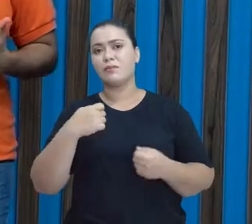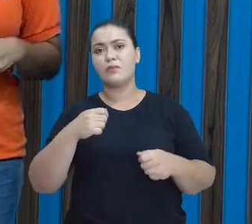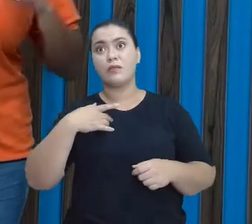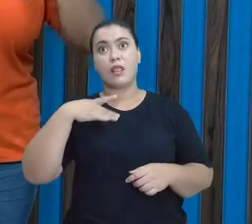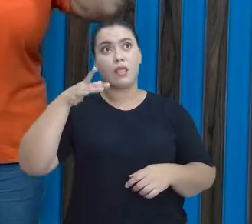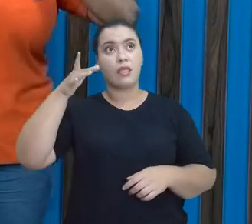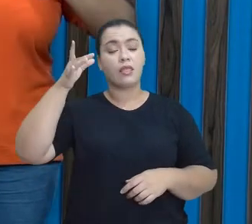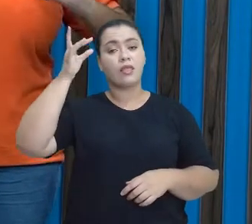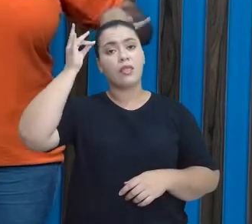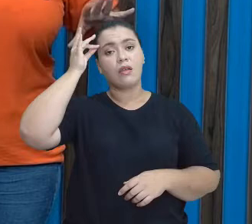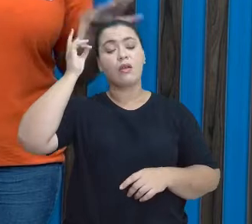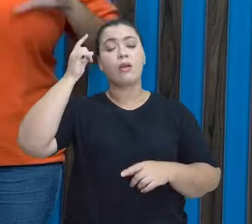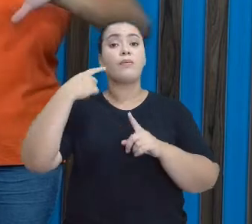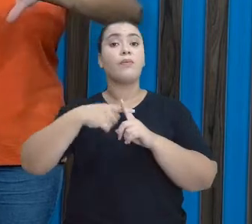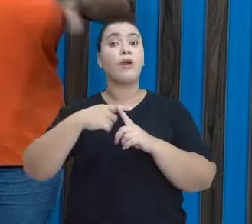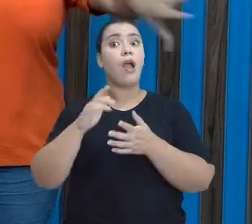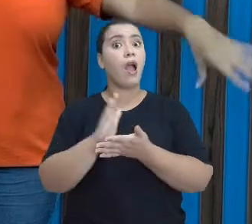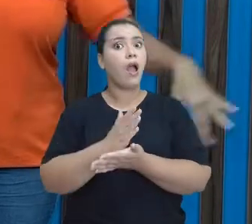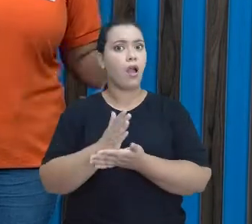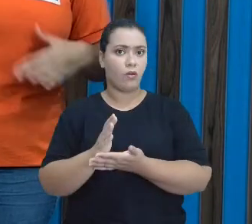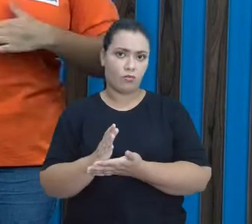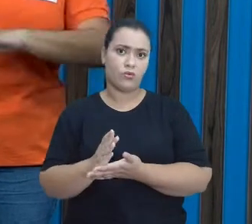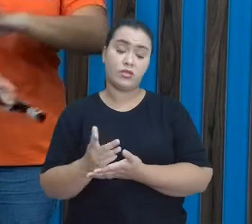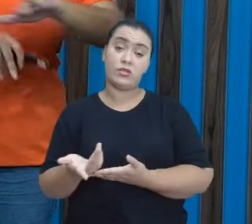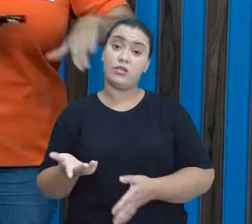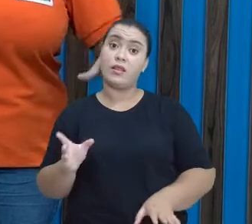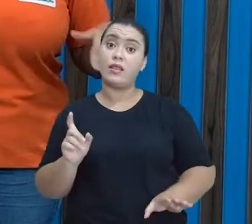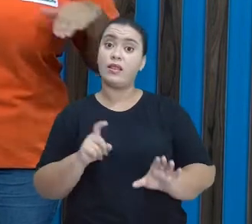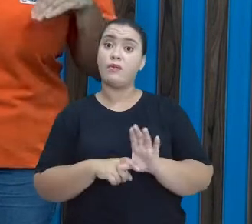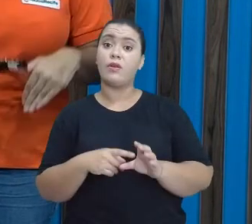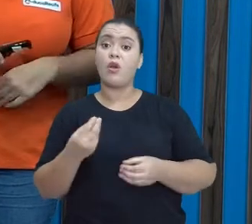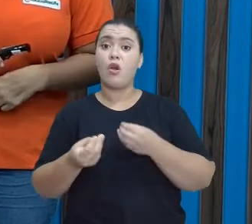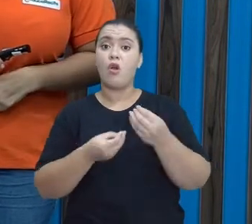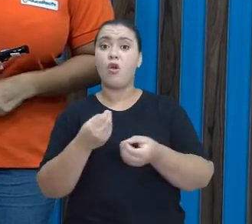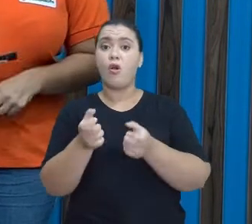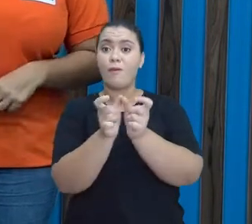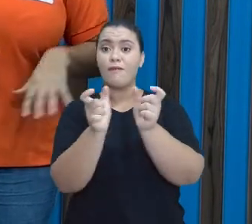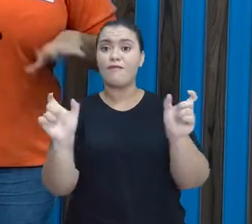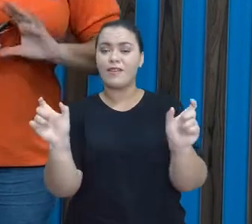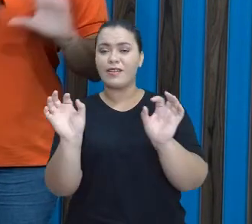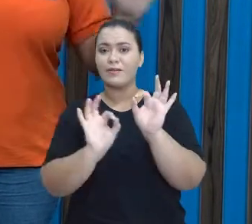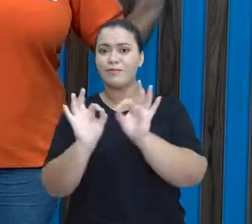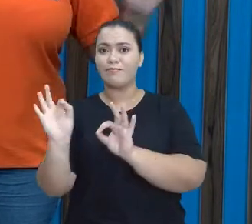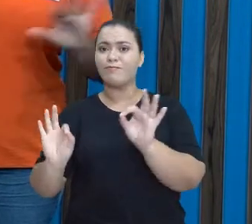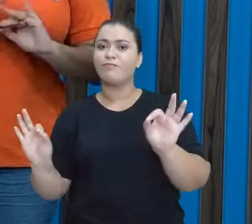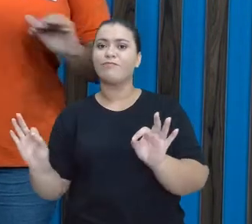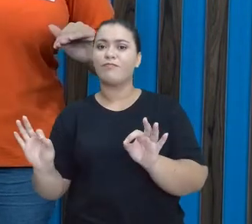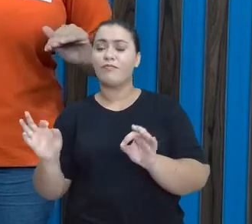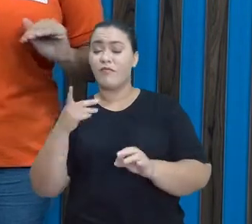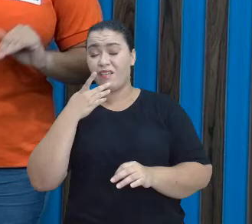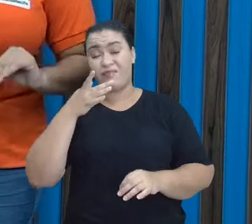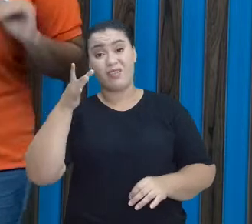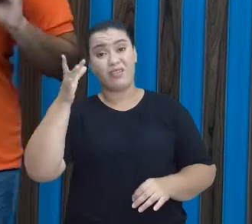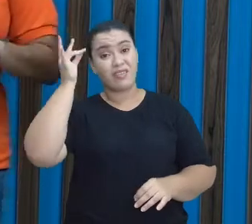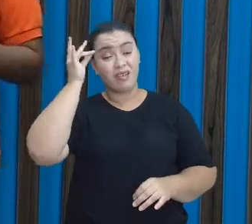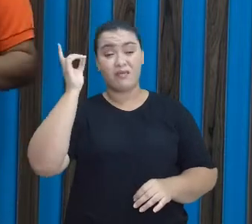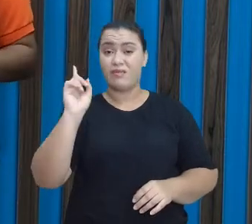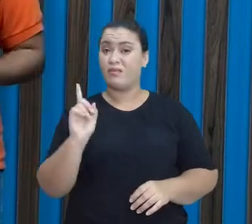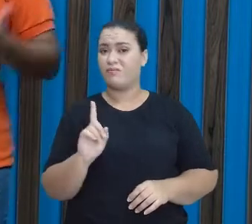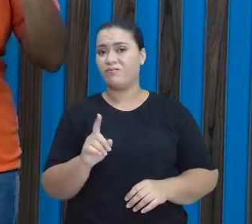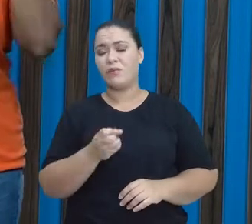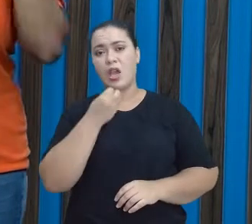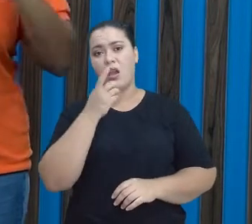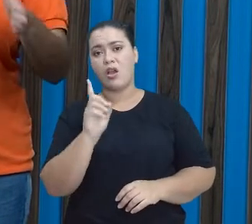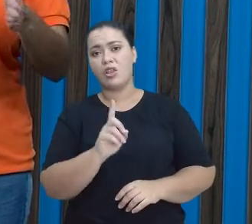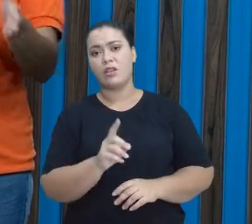decorar. Porque em algumas situações, a depender de como a oração se organiza, decorar não vai dar certo. Aí o que vocês podem